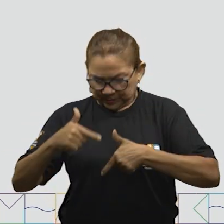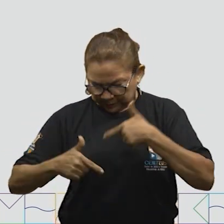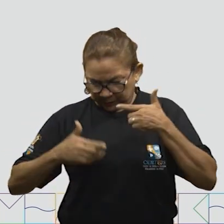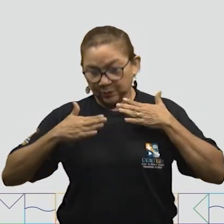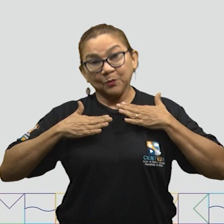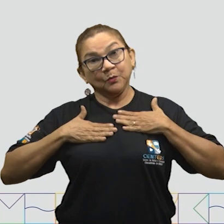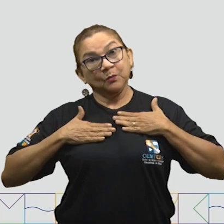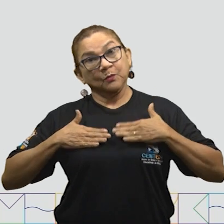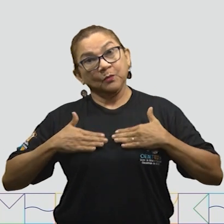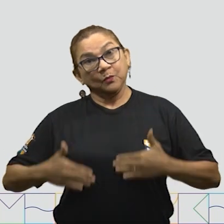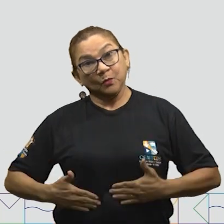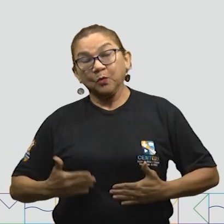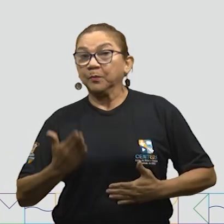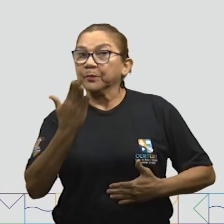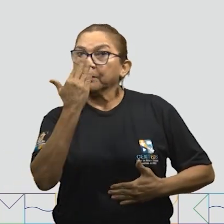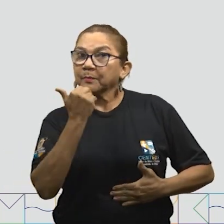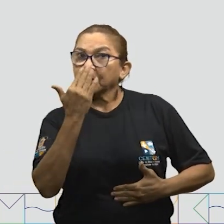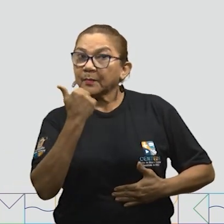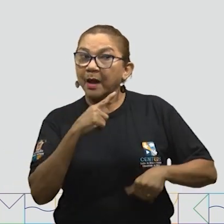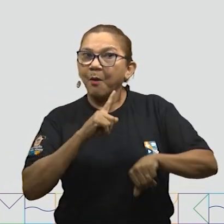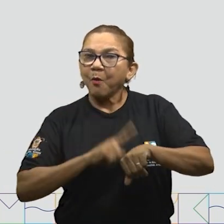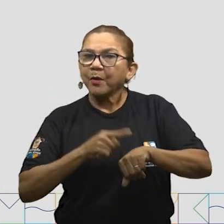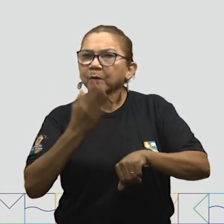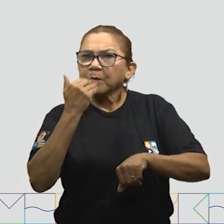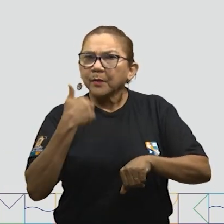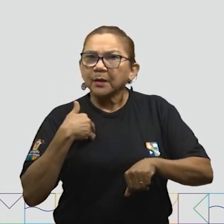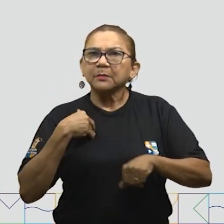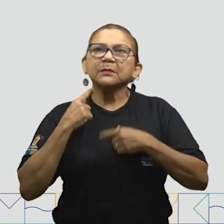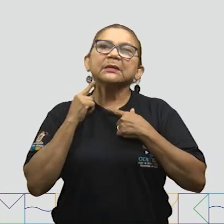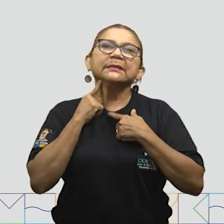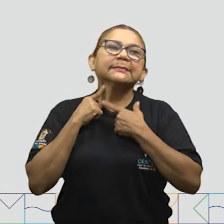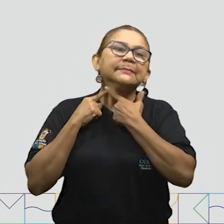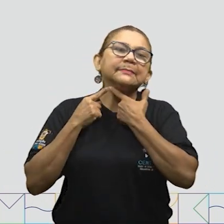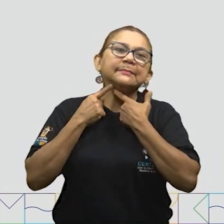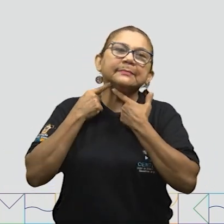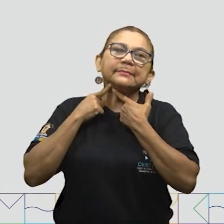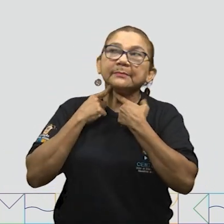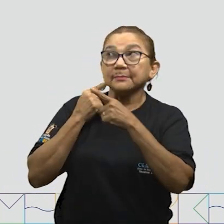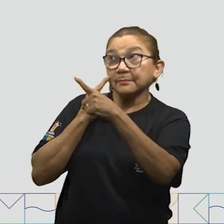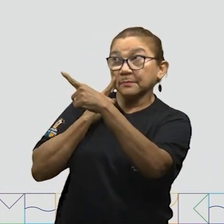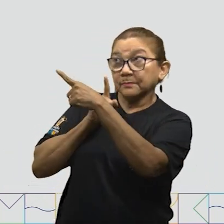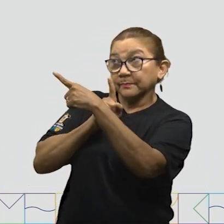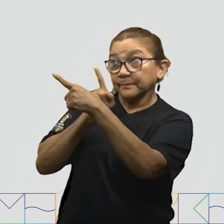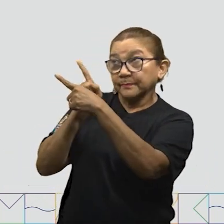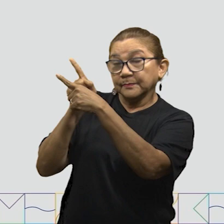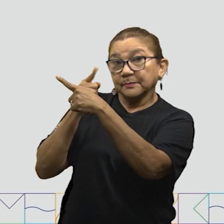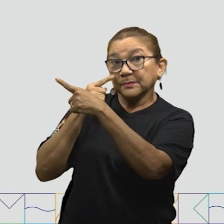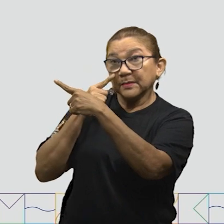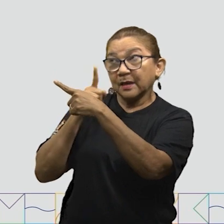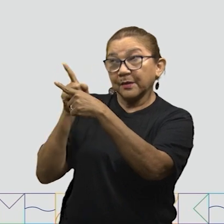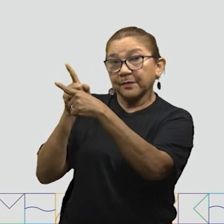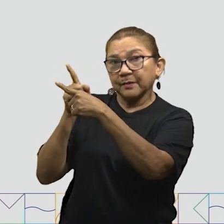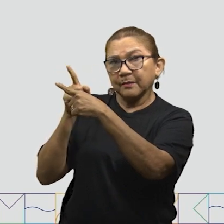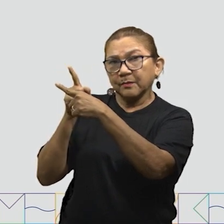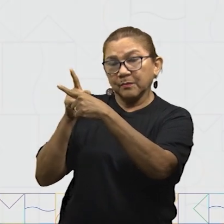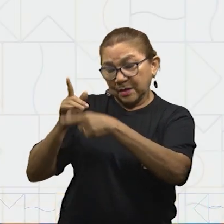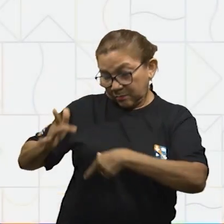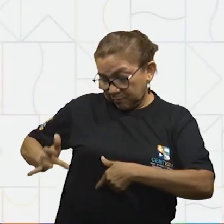de alimentos. São eles: glândulas salivares, vesícula biliar, pâncreas e